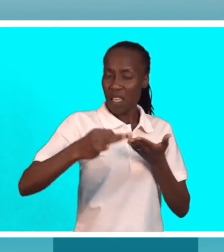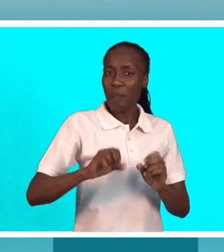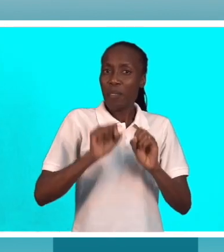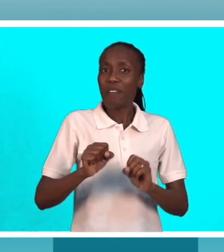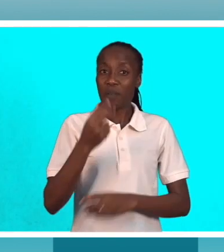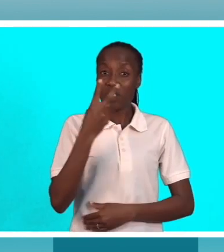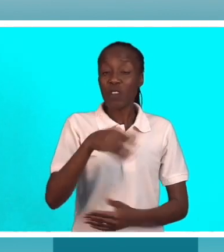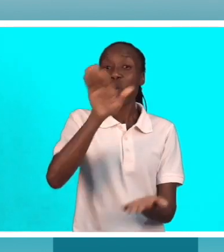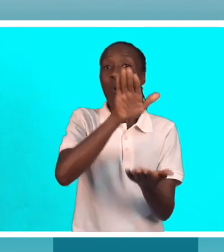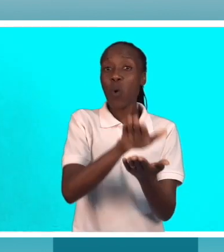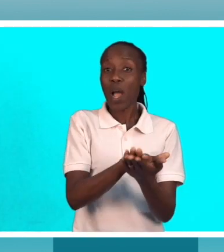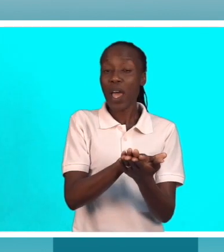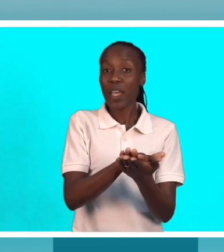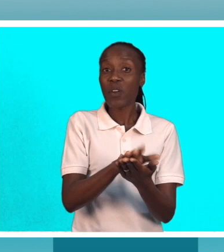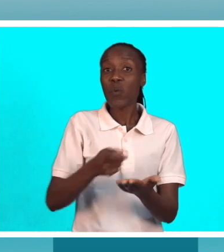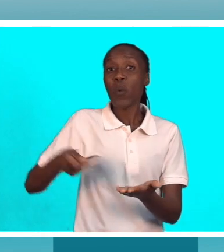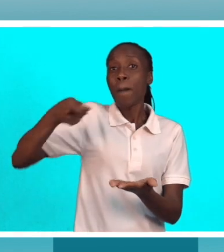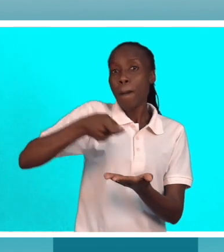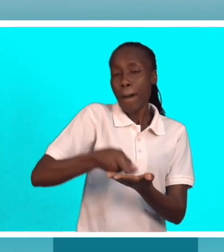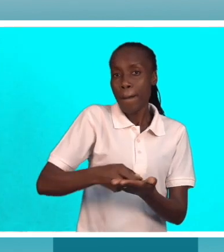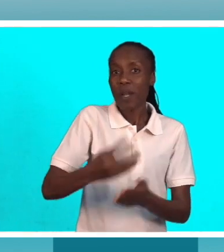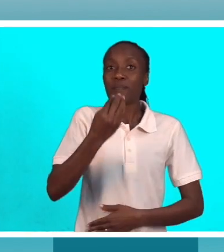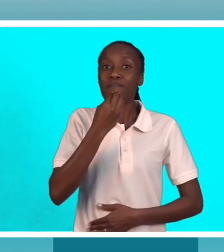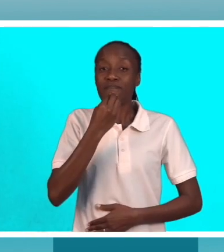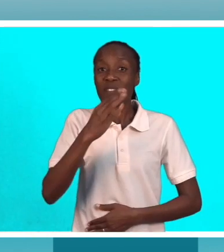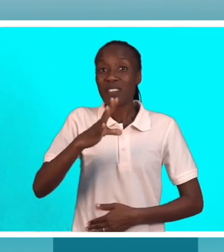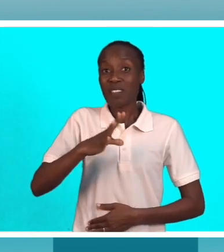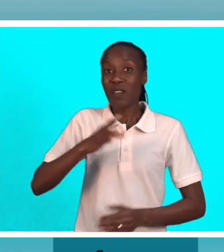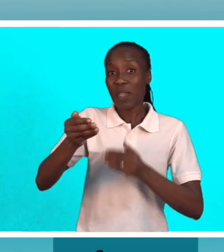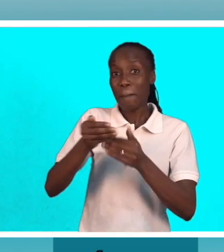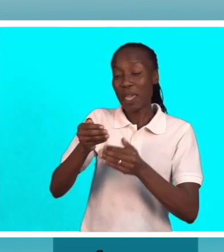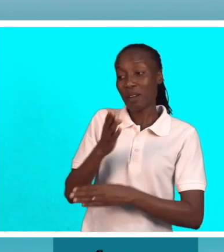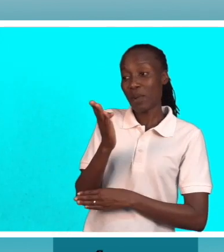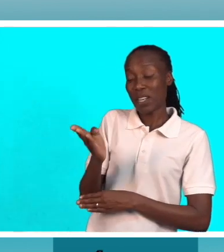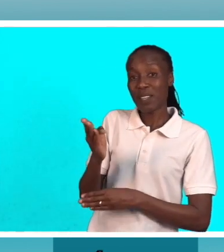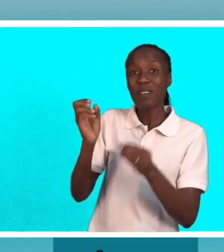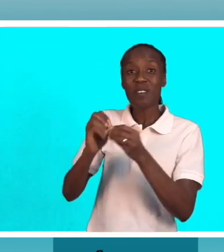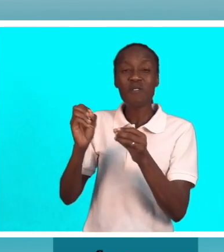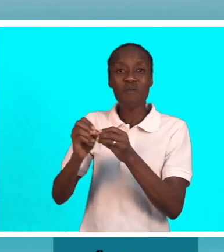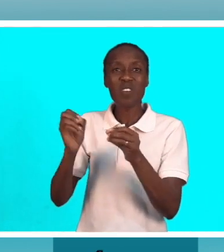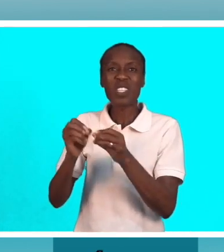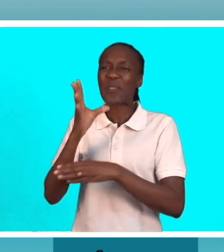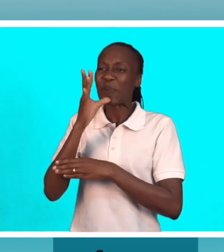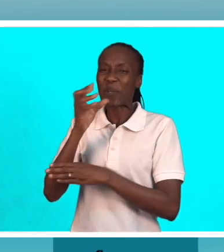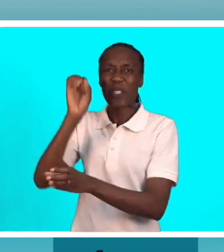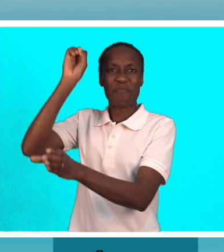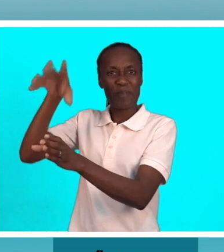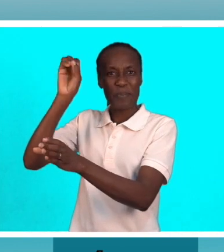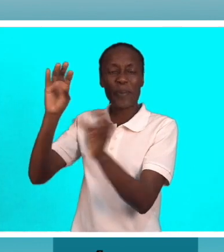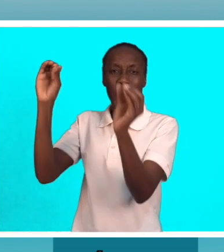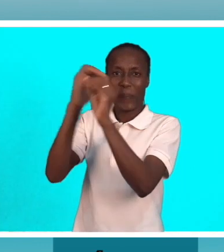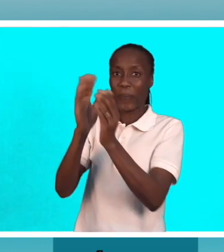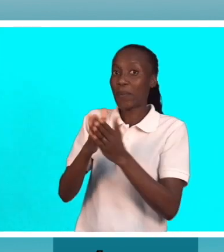momento e com a água, neste caso, que já vem sendo usada. Então, praticamente, neste caso, é algo